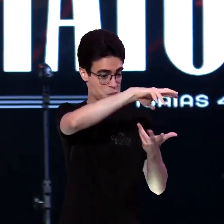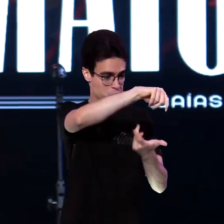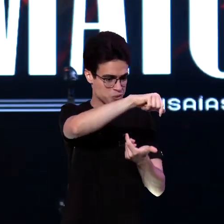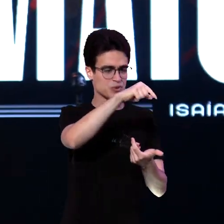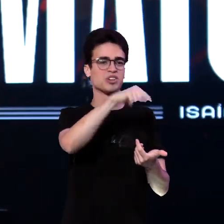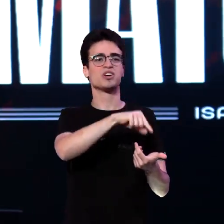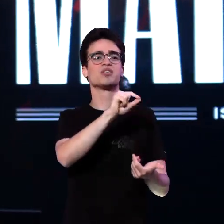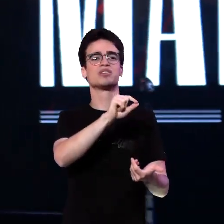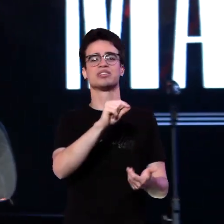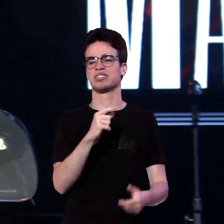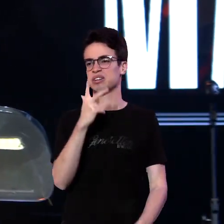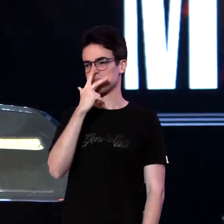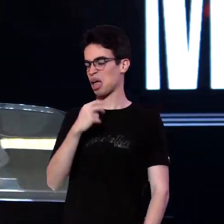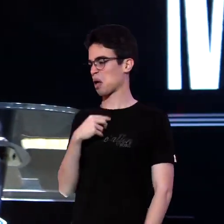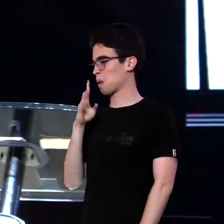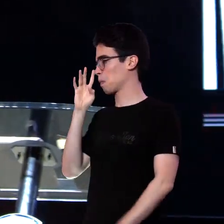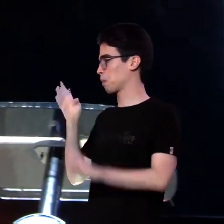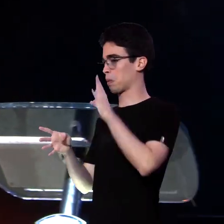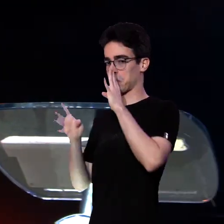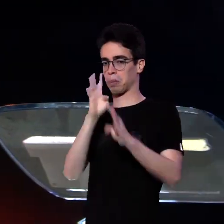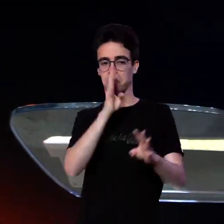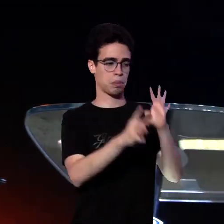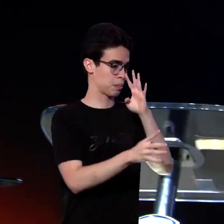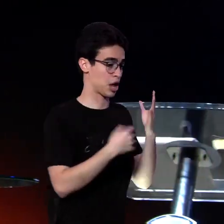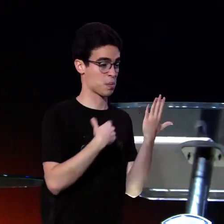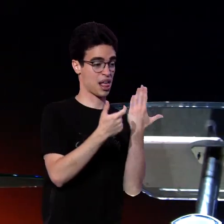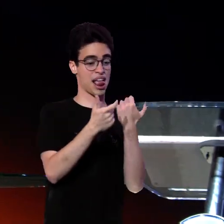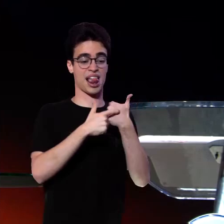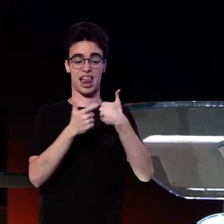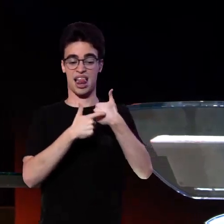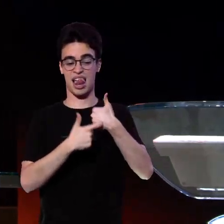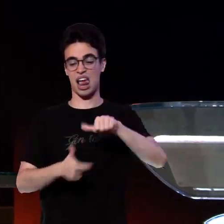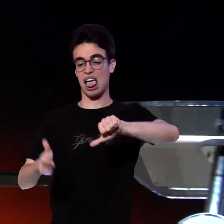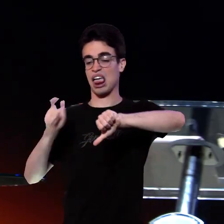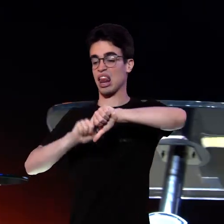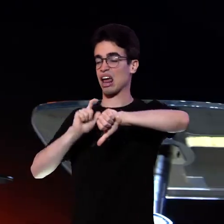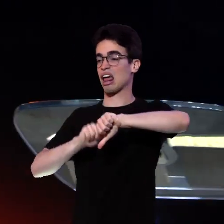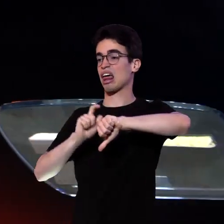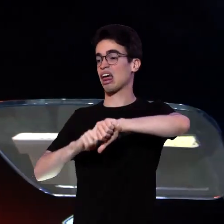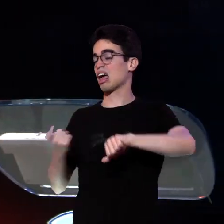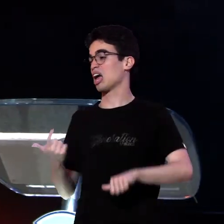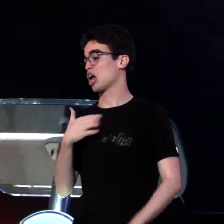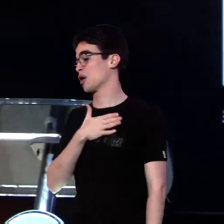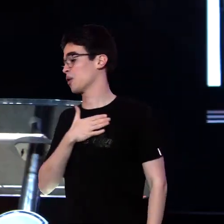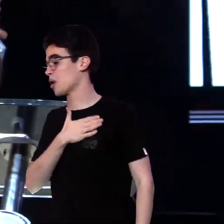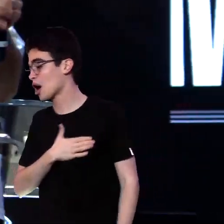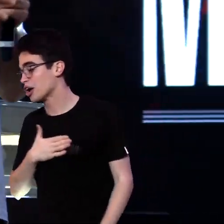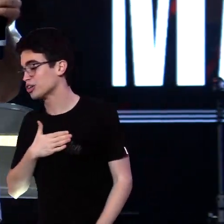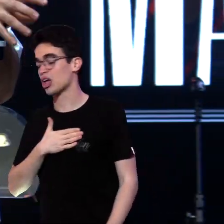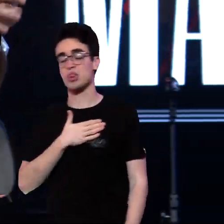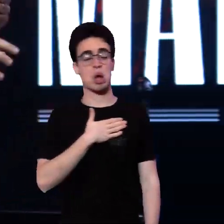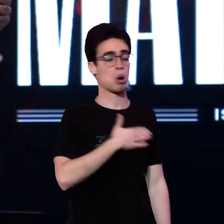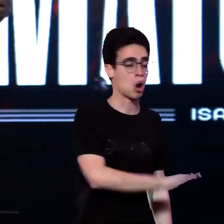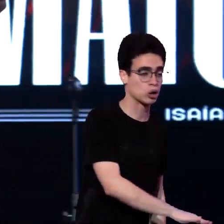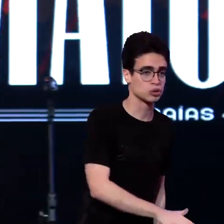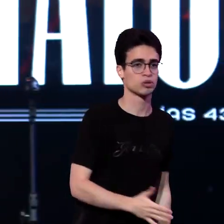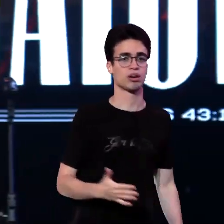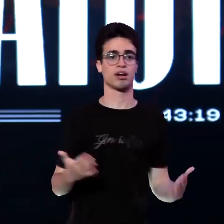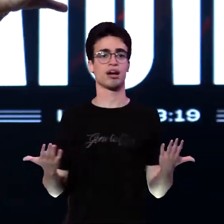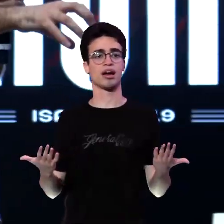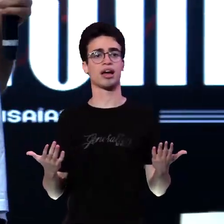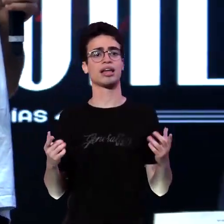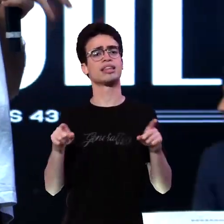onde todo mundo julga todo mundo. Você dá like, você dá dislike, você fala eu gosto, não gosto. Mas também isso é